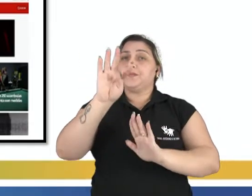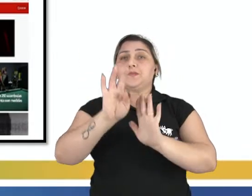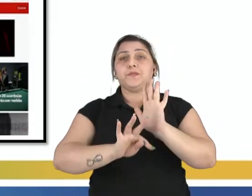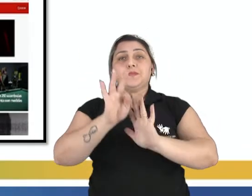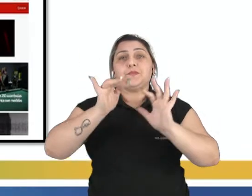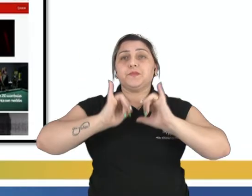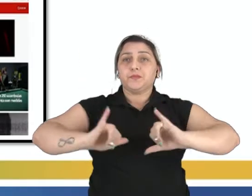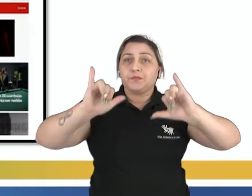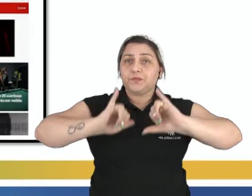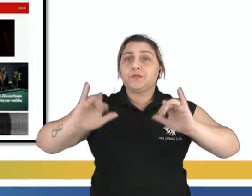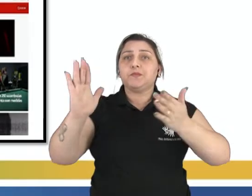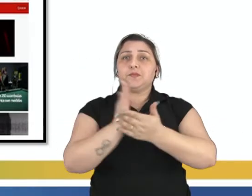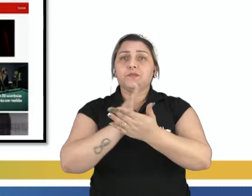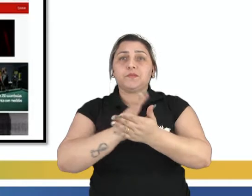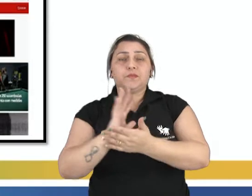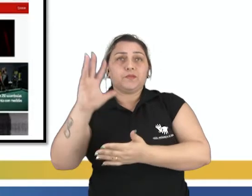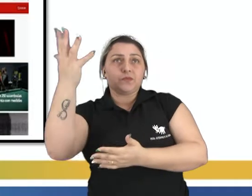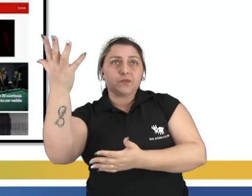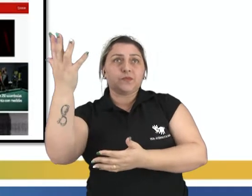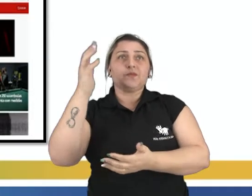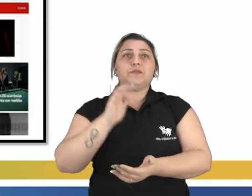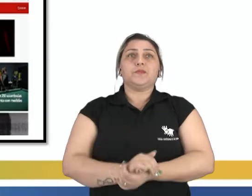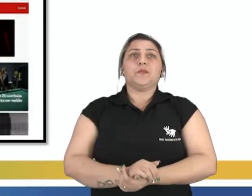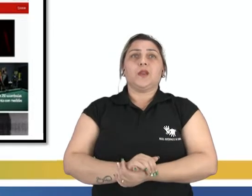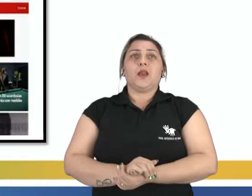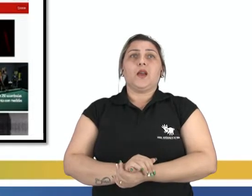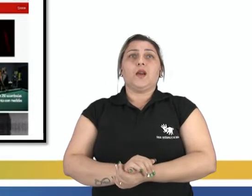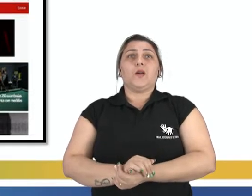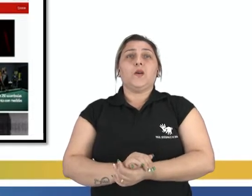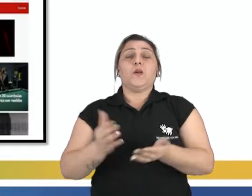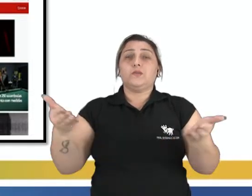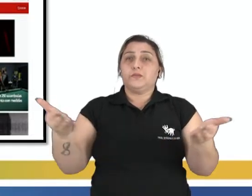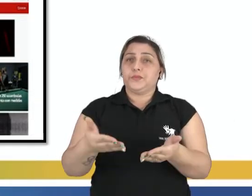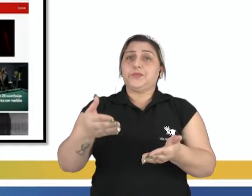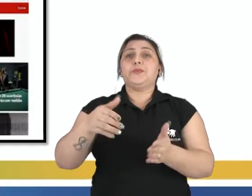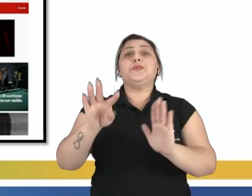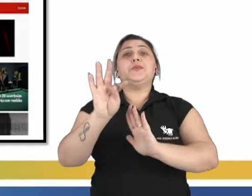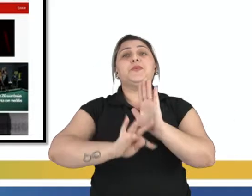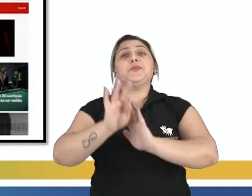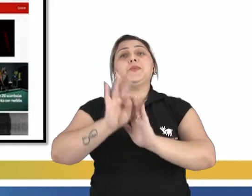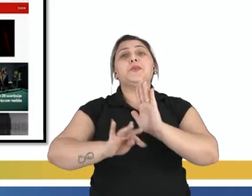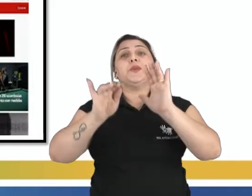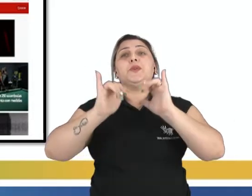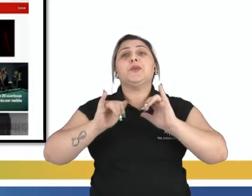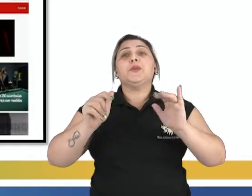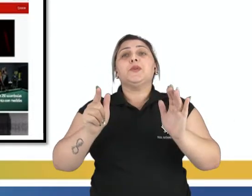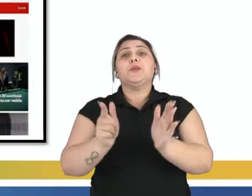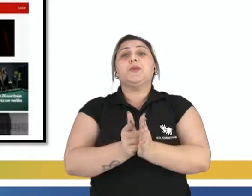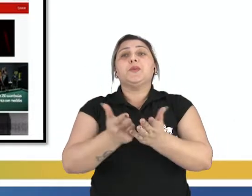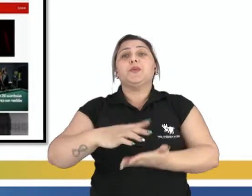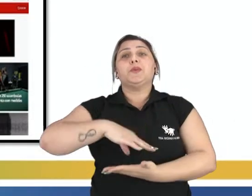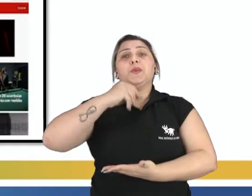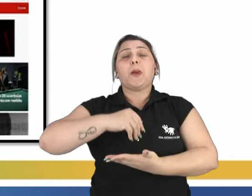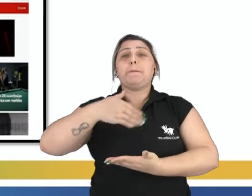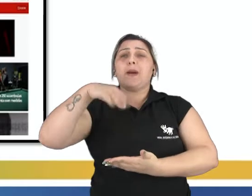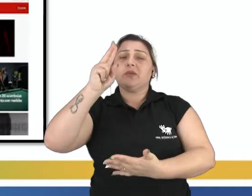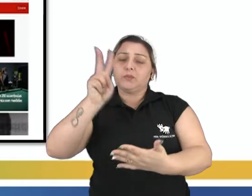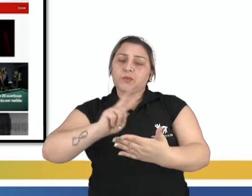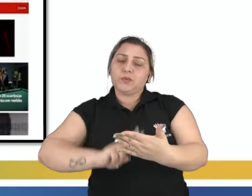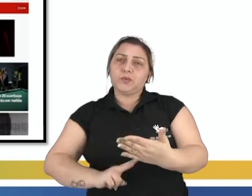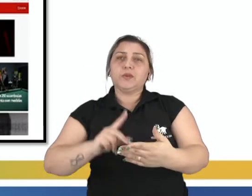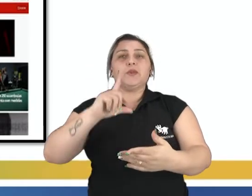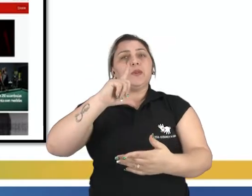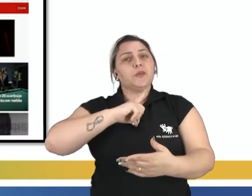comunicar e informar alguma coisa, tá certo? Nos dias atuais, o texto jornalístico é provavelmente o gênero textual mais lido,